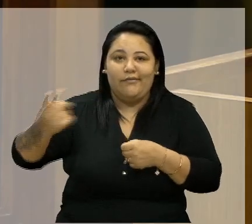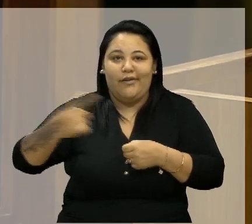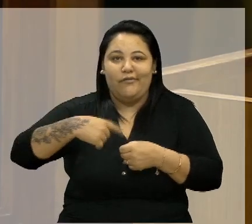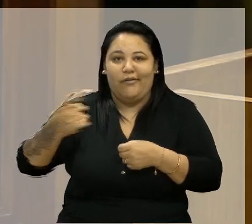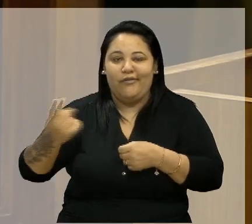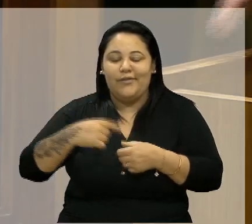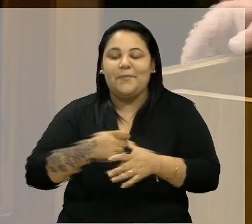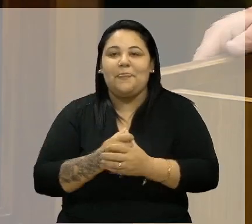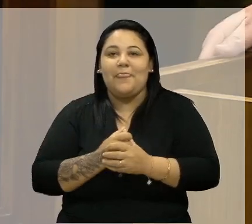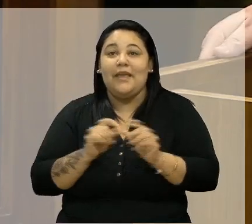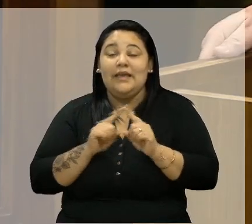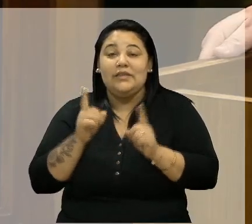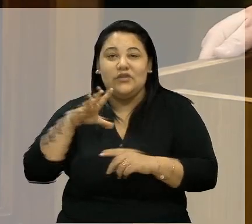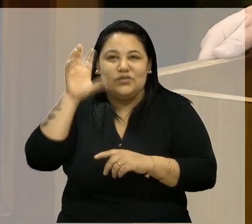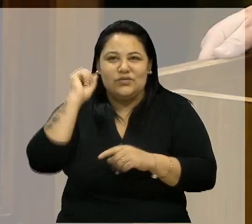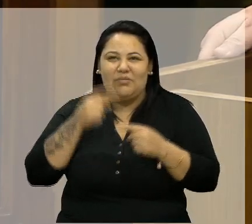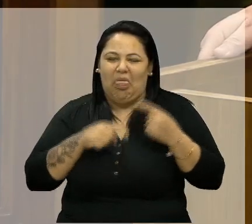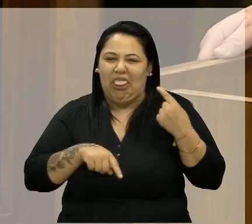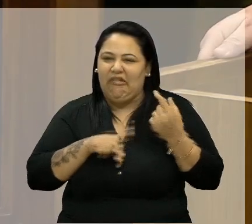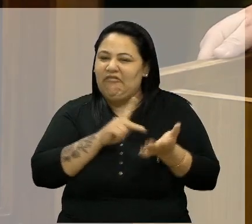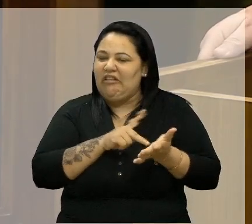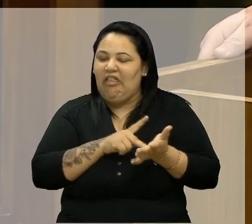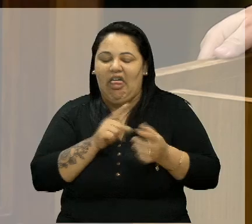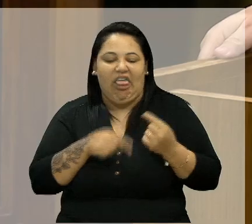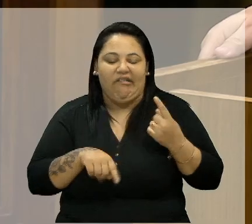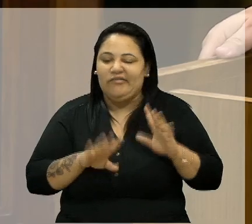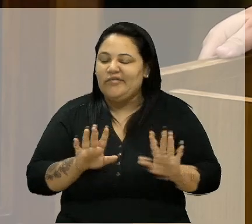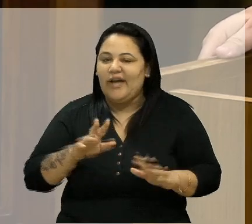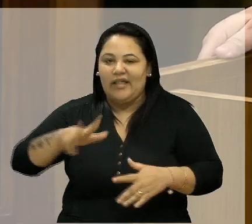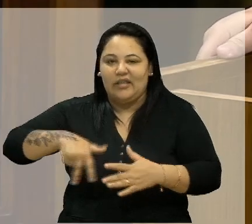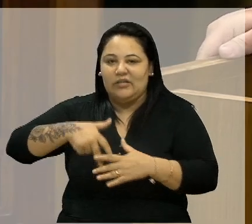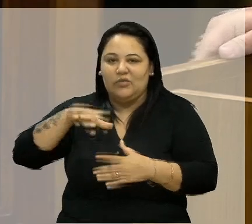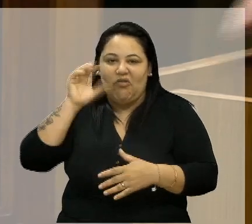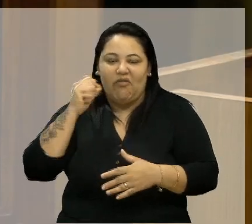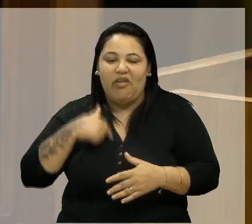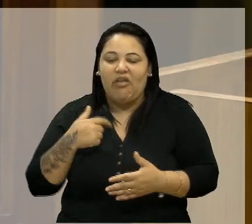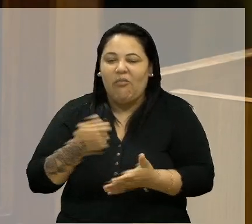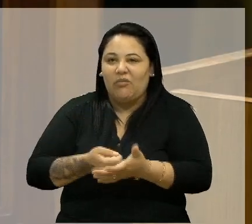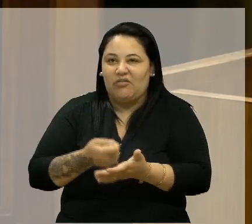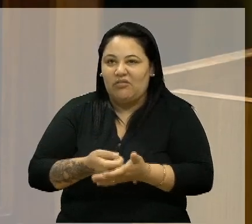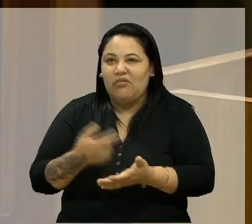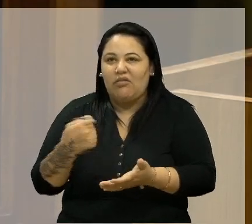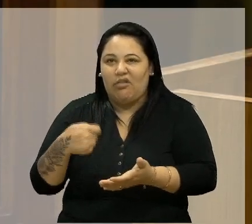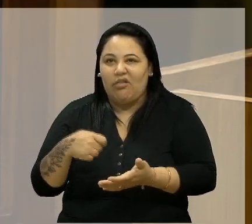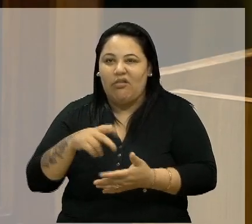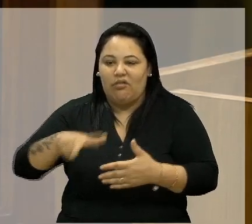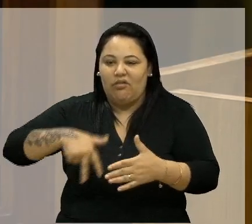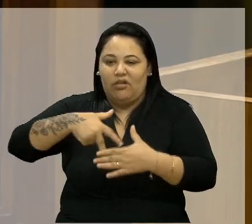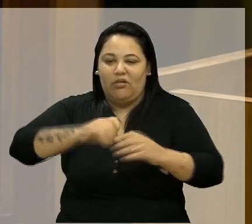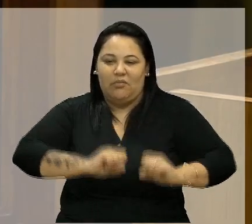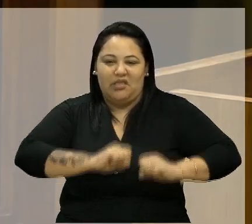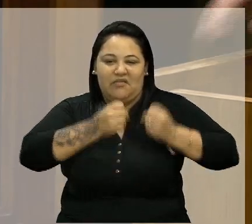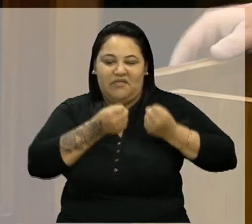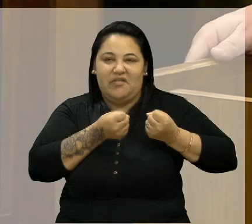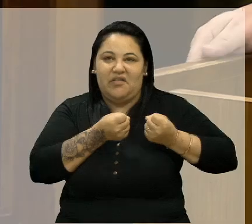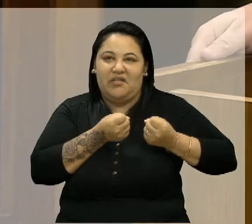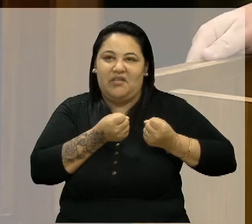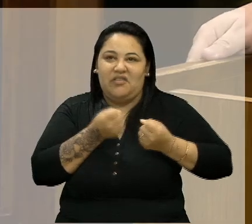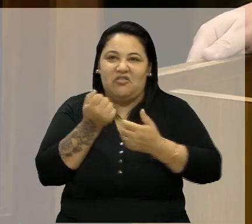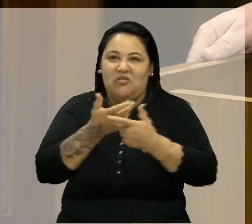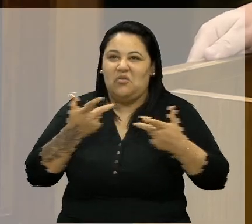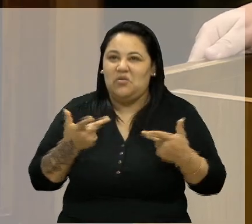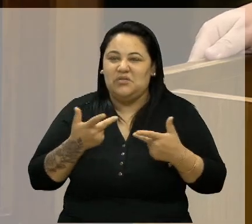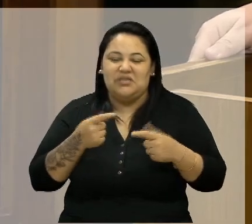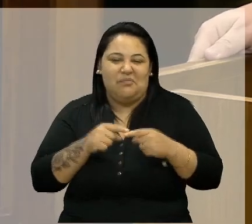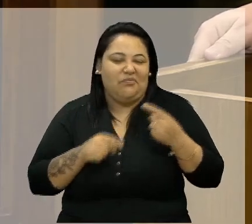quando a gente escuta inverdades aqui nessa tribuna e tento subir aqui para fazer a defesa dos indefensáveis,